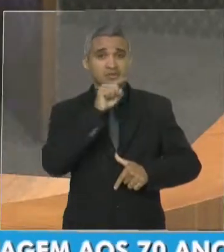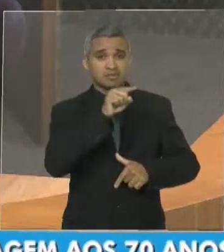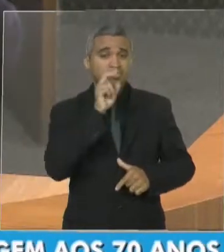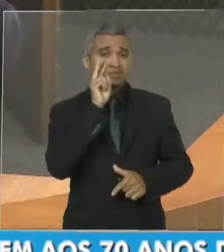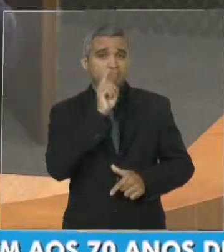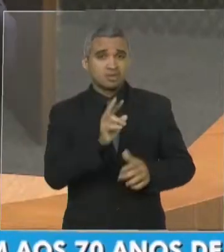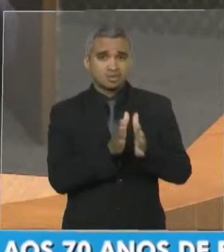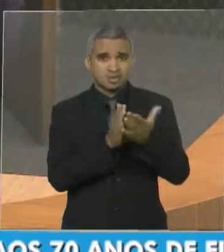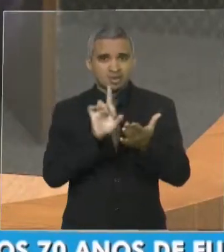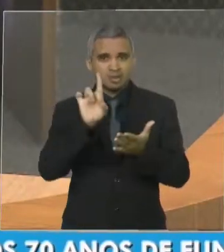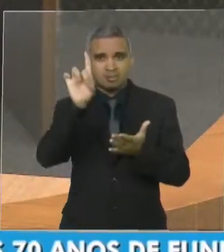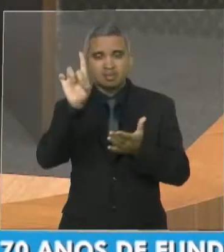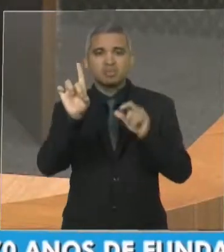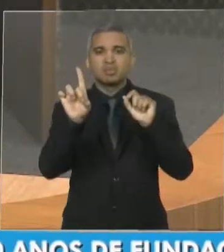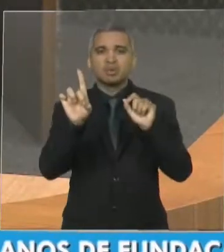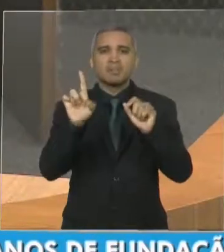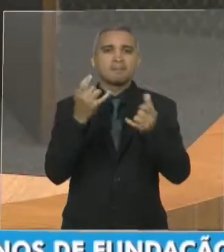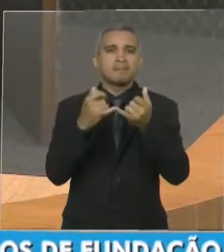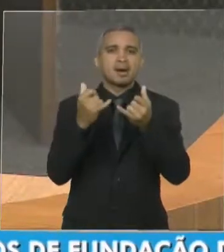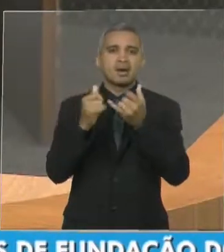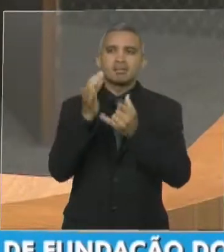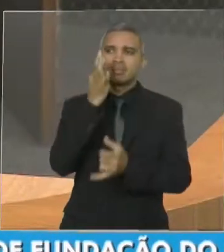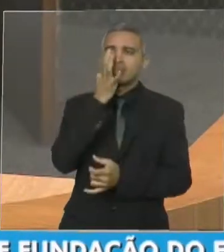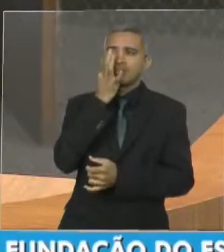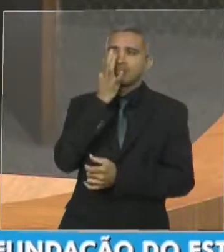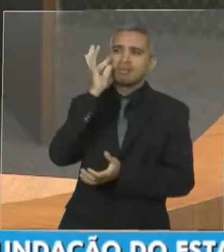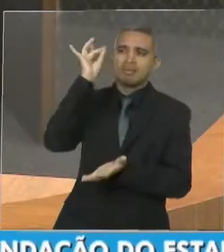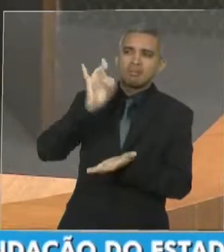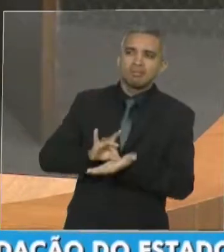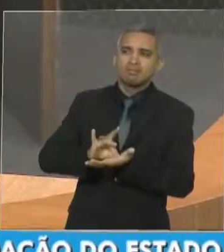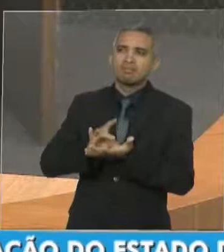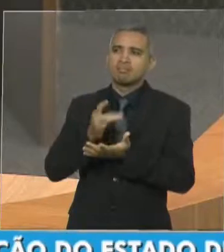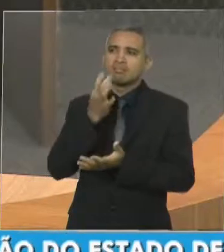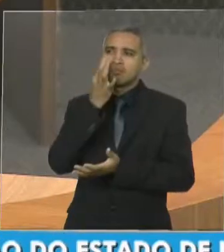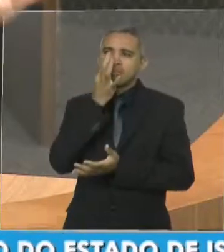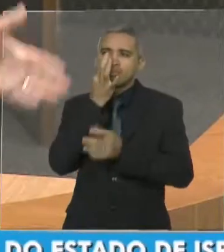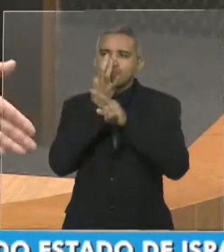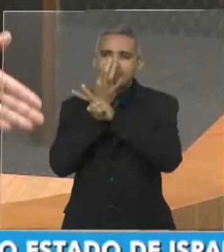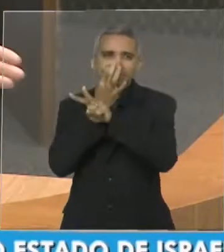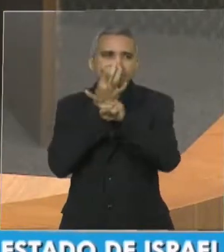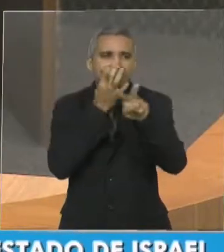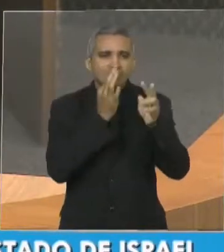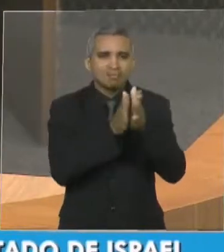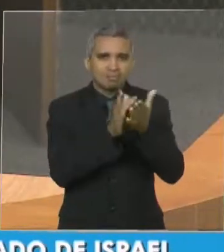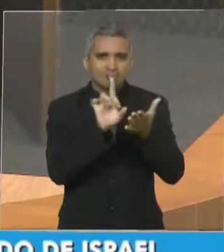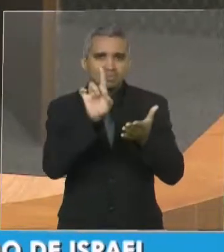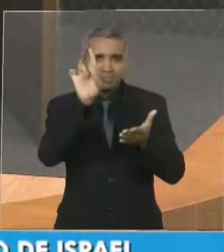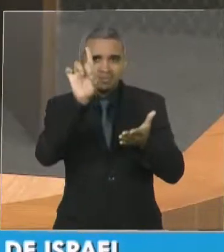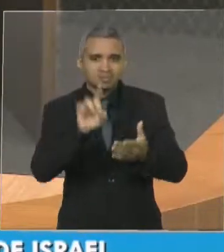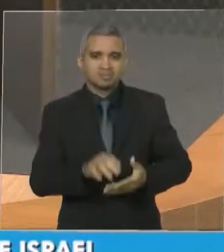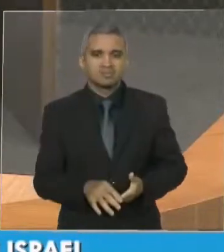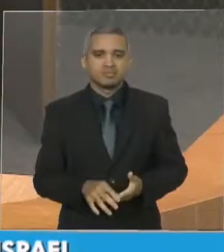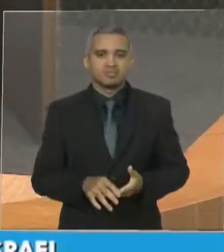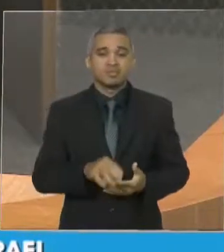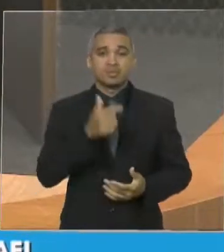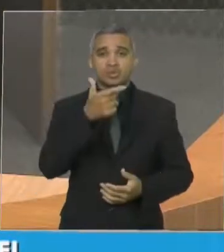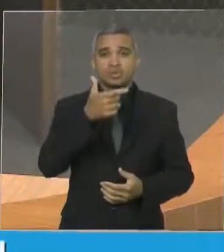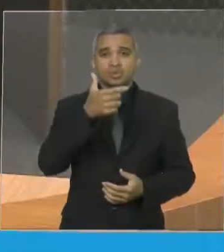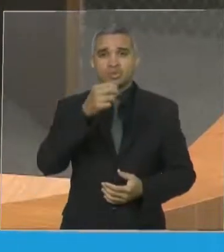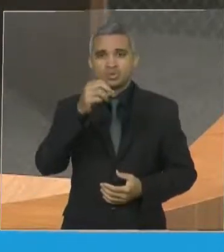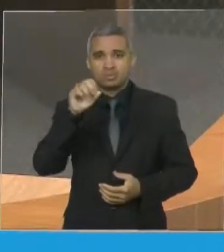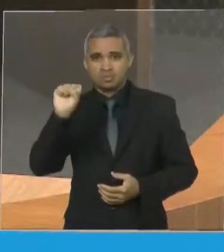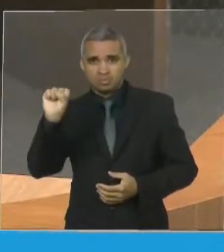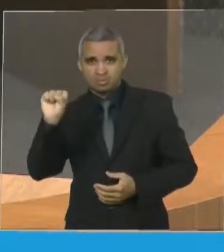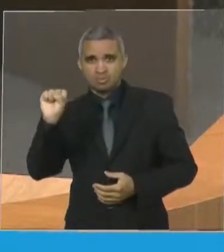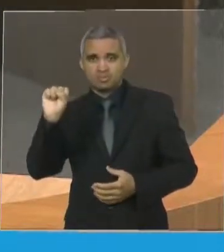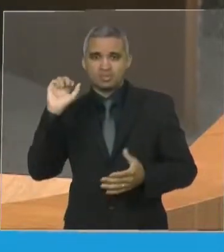4D. Você está vendo a Bíblia com seus olhos. De 2008 para cá, nós já lideramos